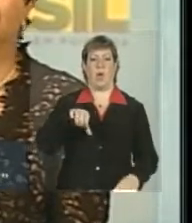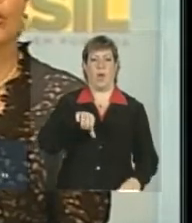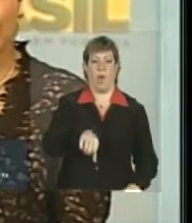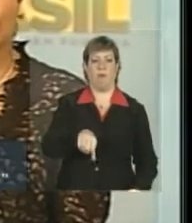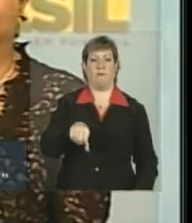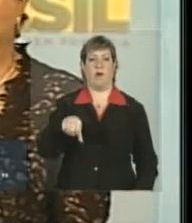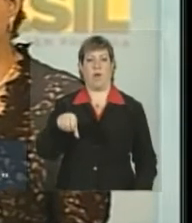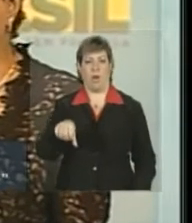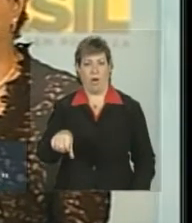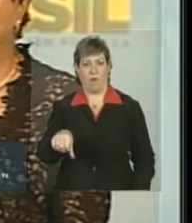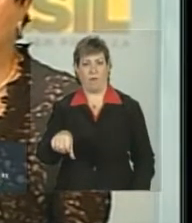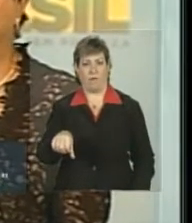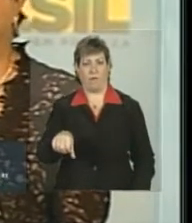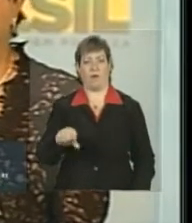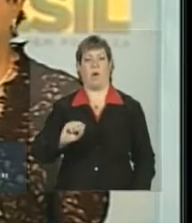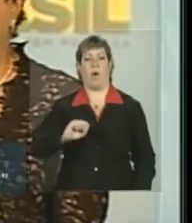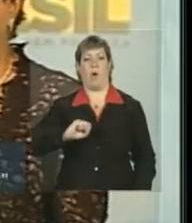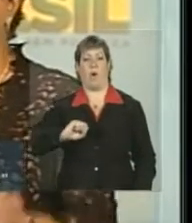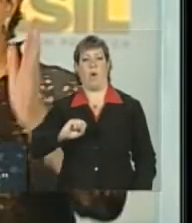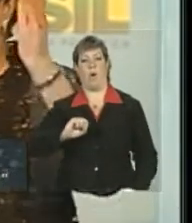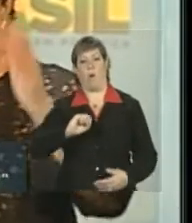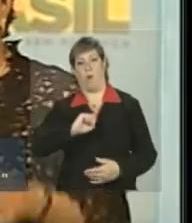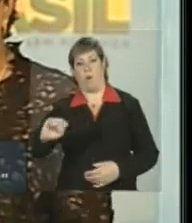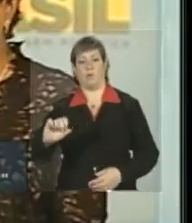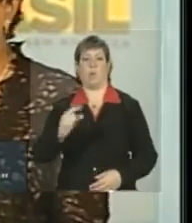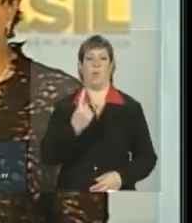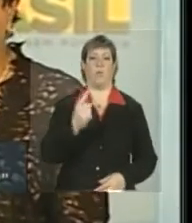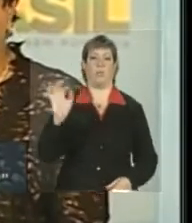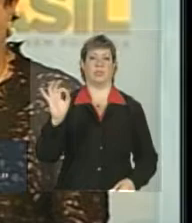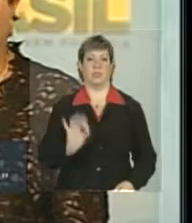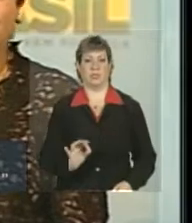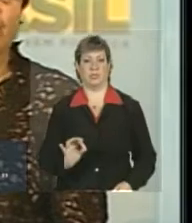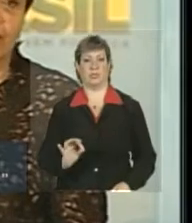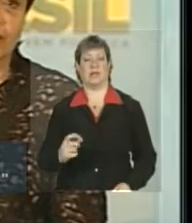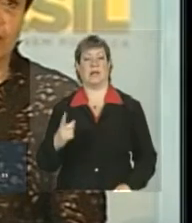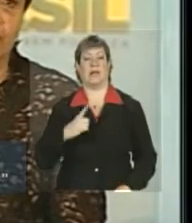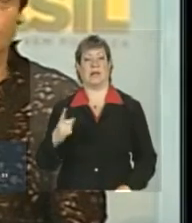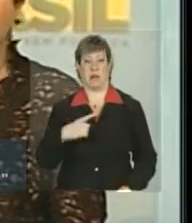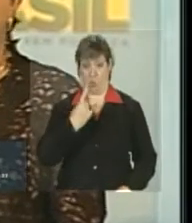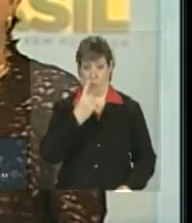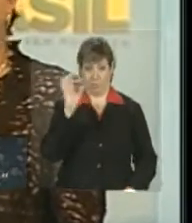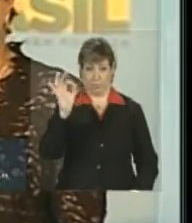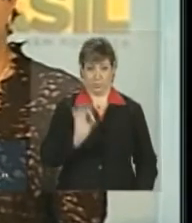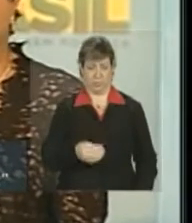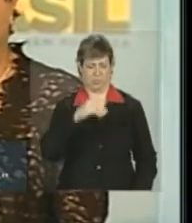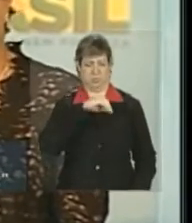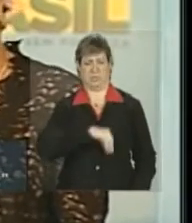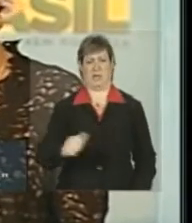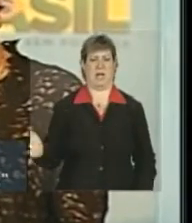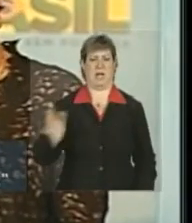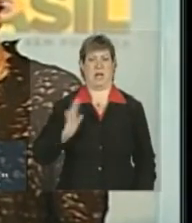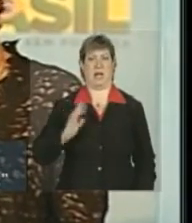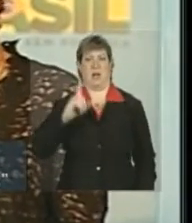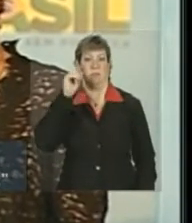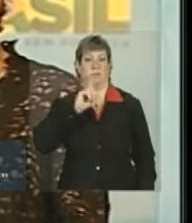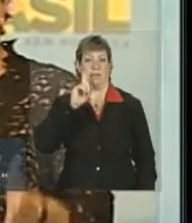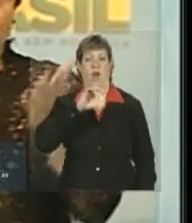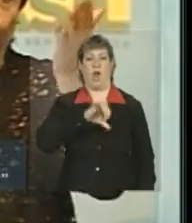99 contra 1% que detém 40% da riqueza nos Estados